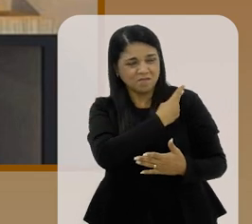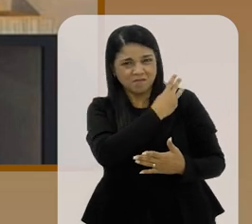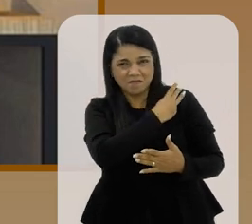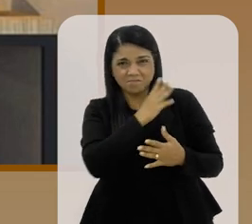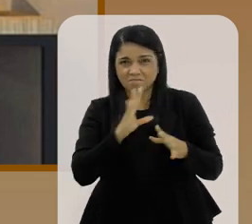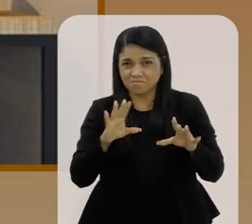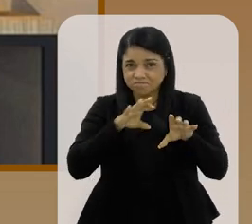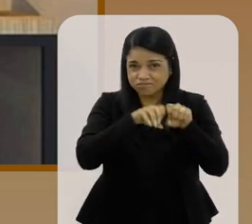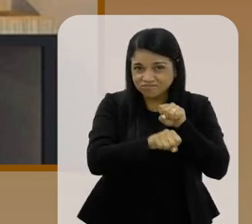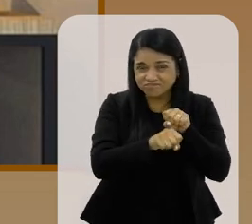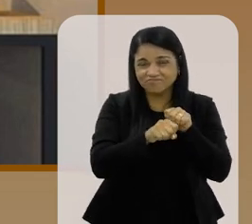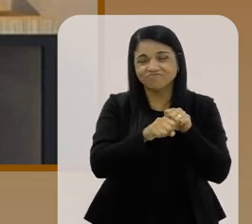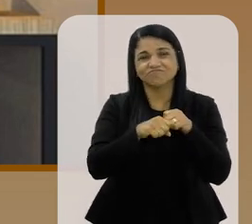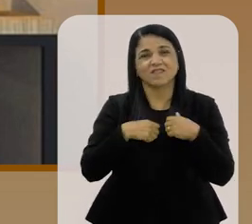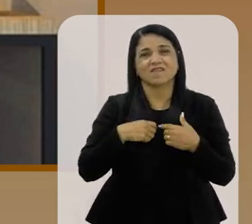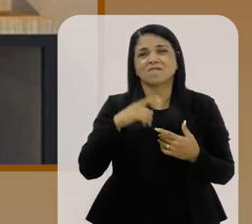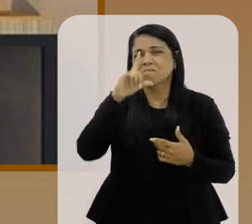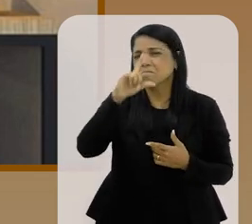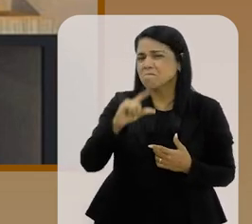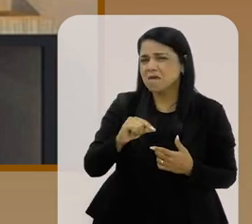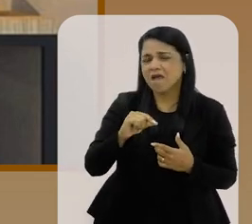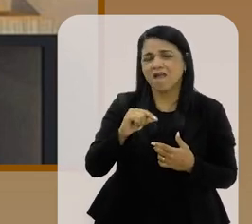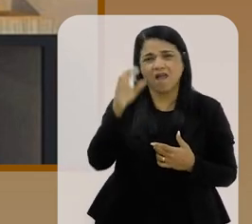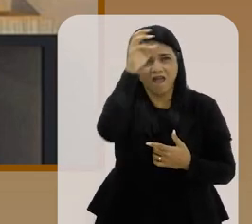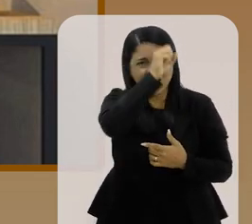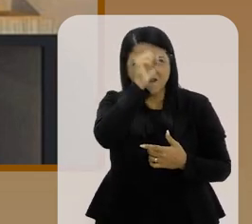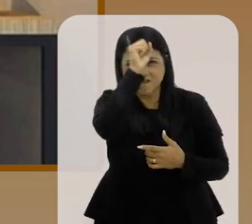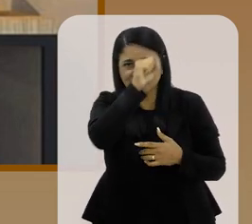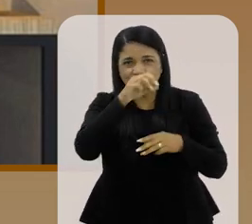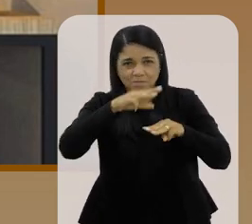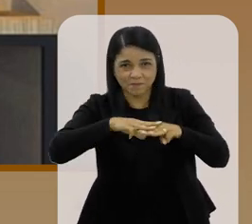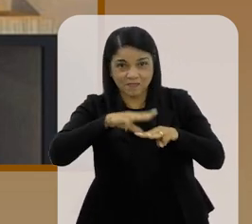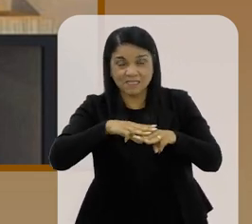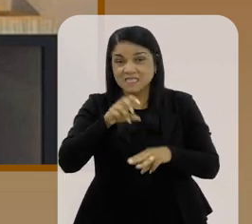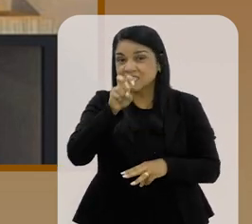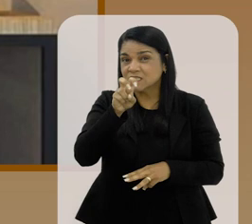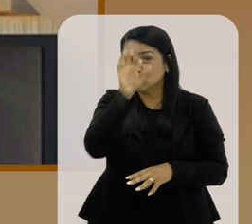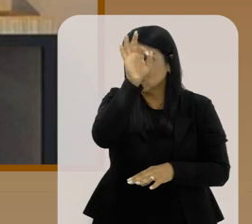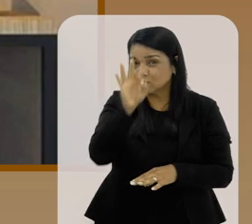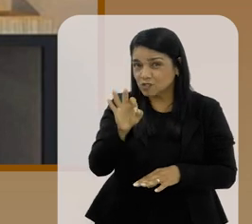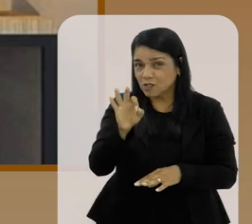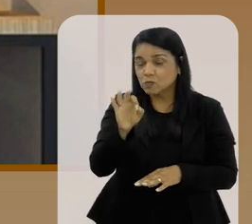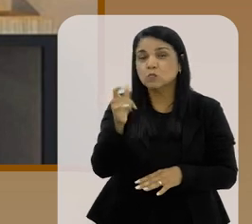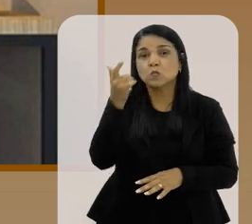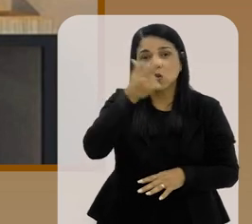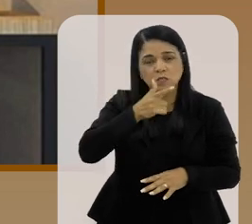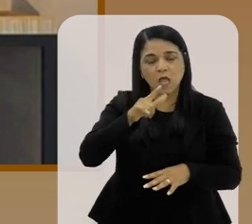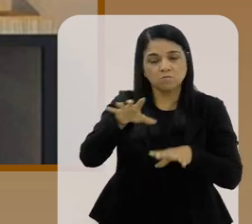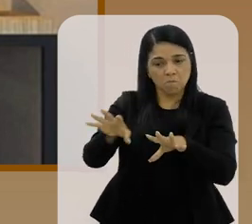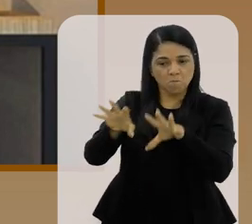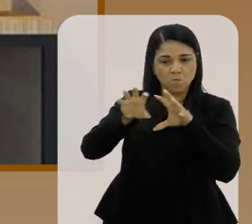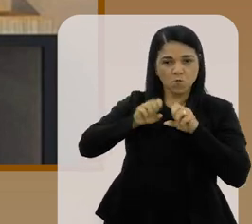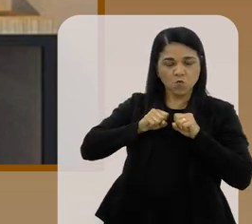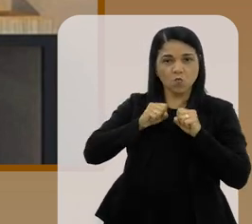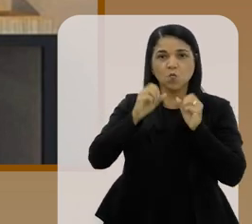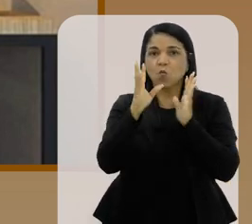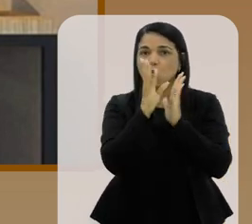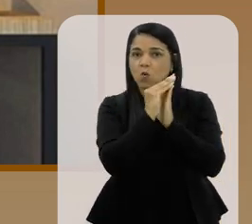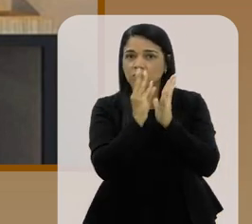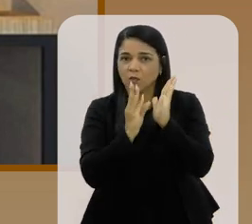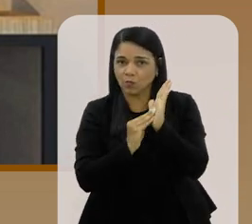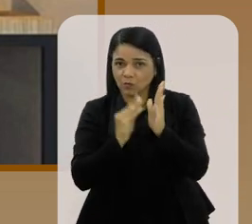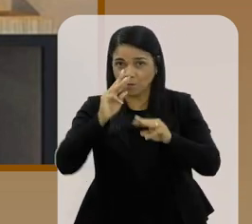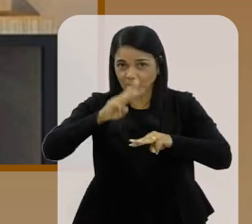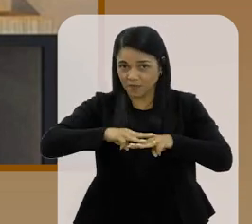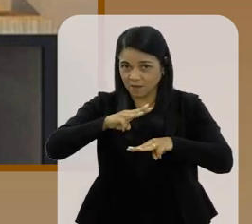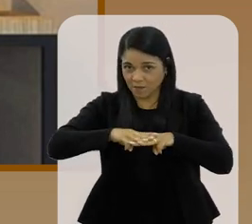baixo aprendizado em matemática. Ou seja, apenas 5% absorvem o conteúdo esperado para essa etapa